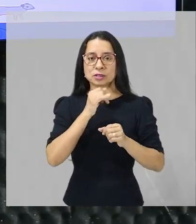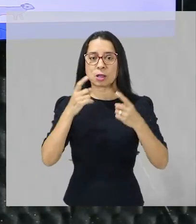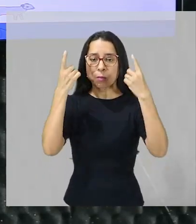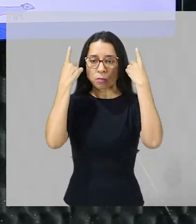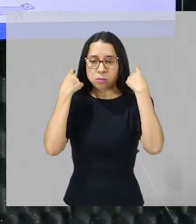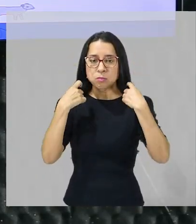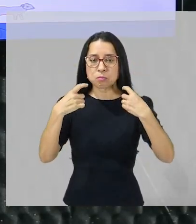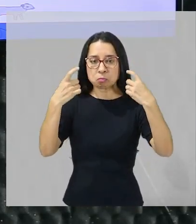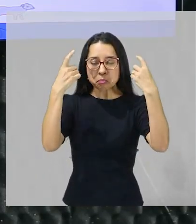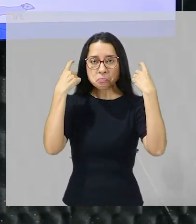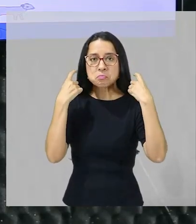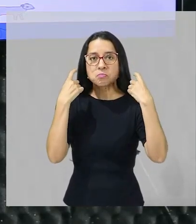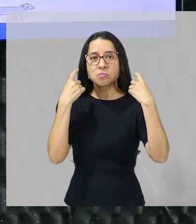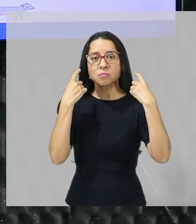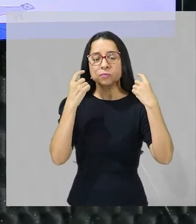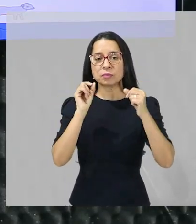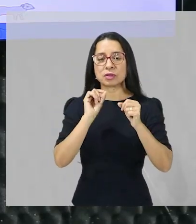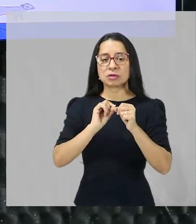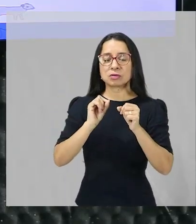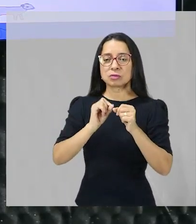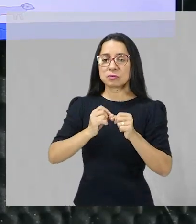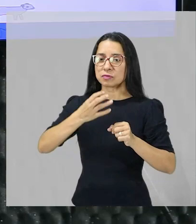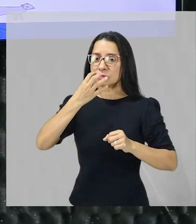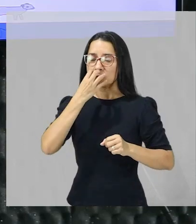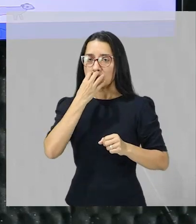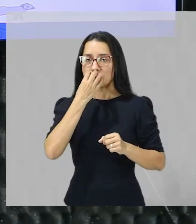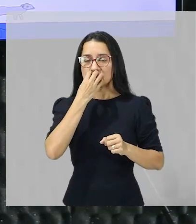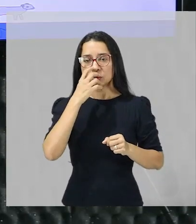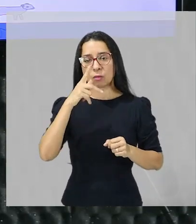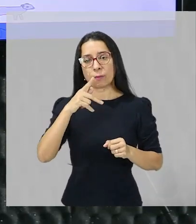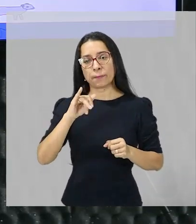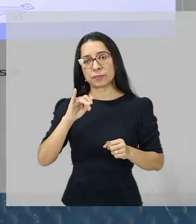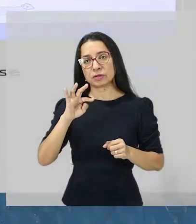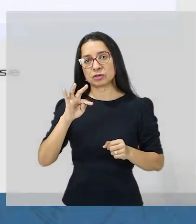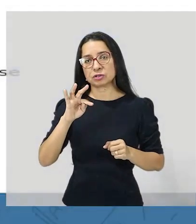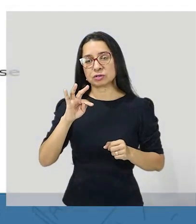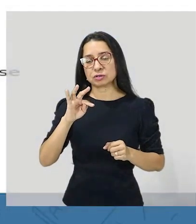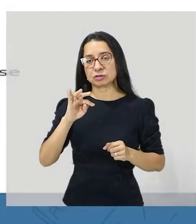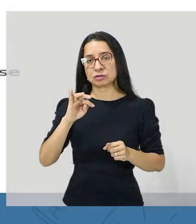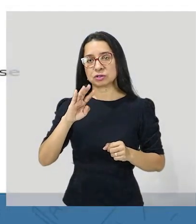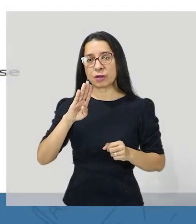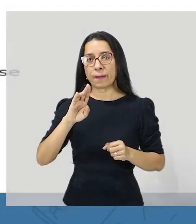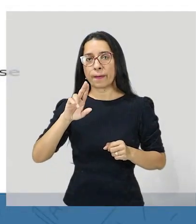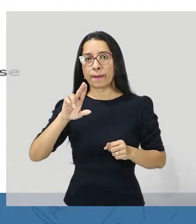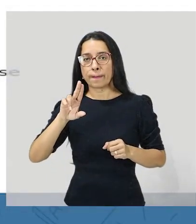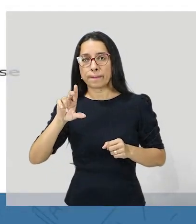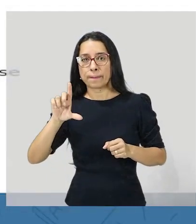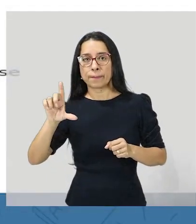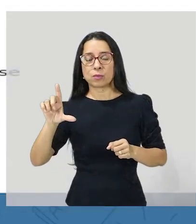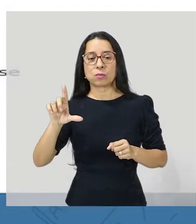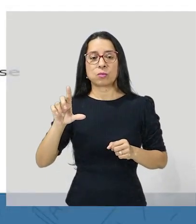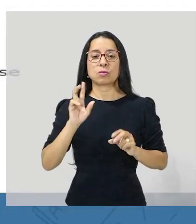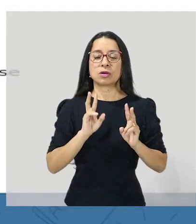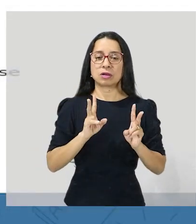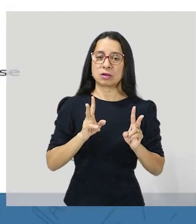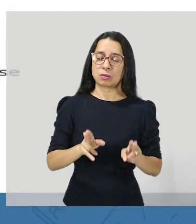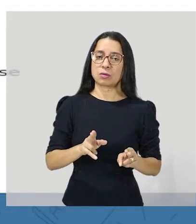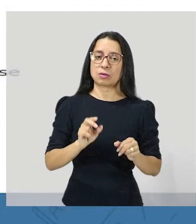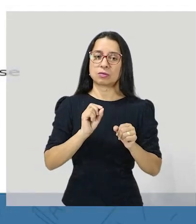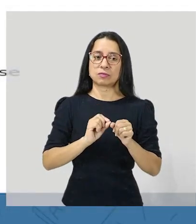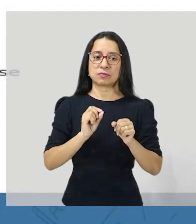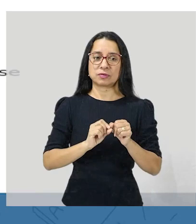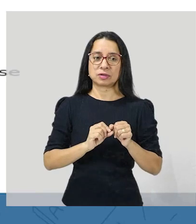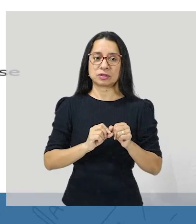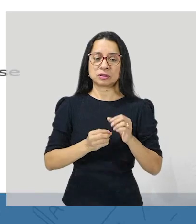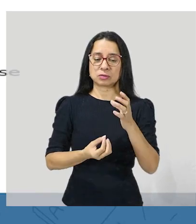com o pitbull, que a gente viu na questão anterior, é a mesma coisa que foi feita aqui, por exemplo, quando